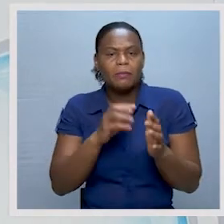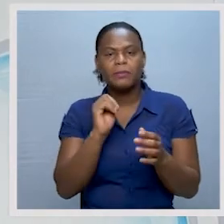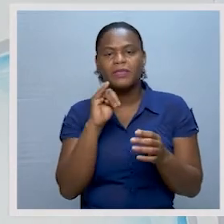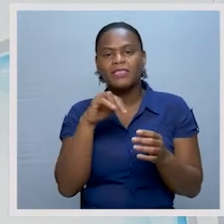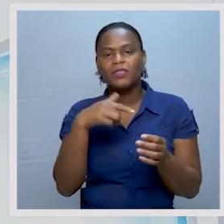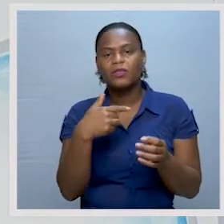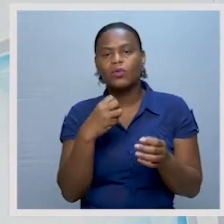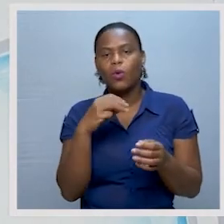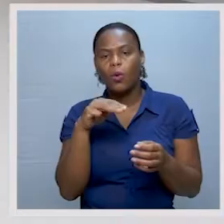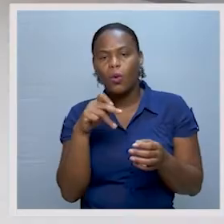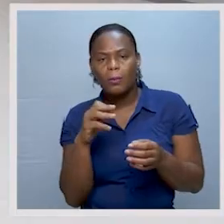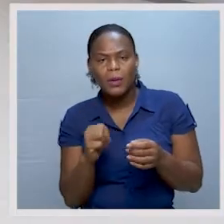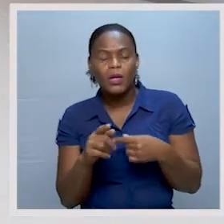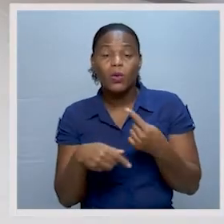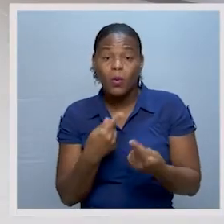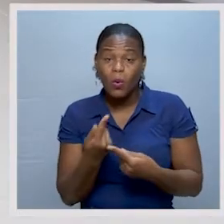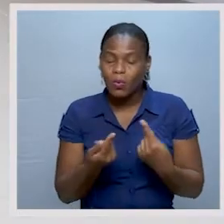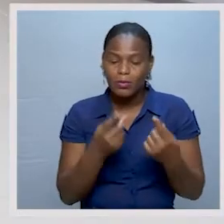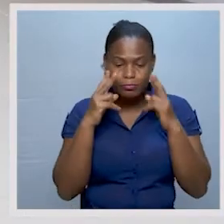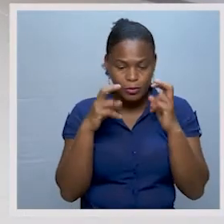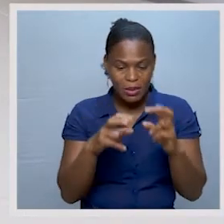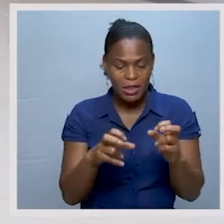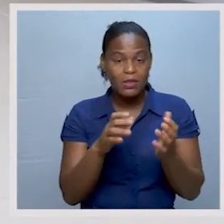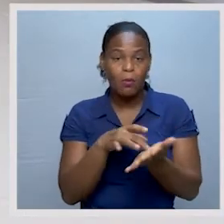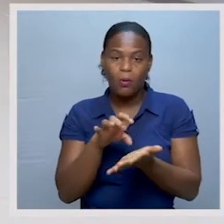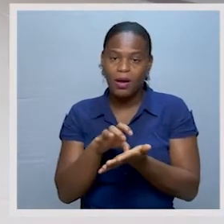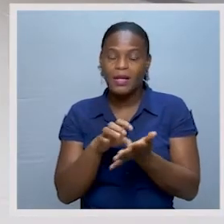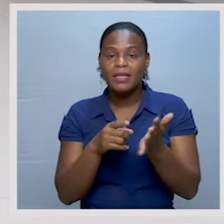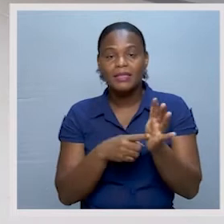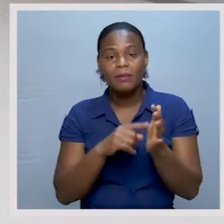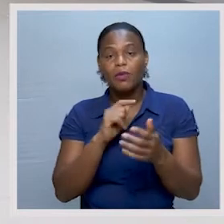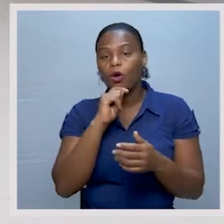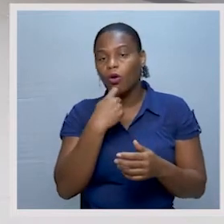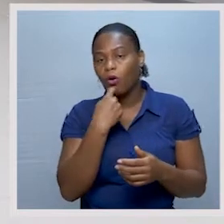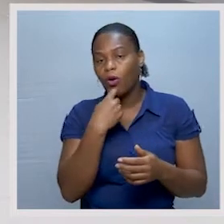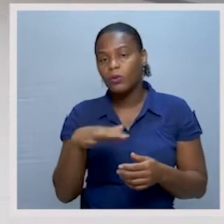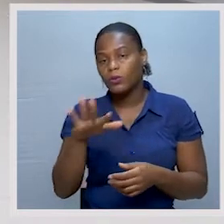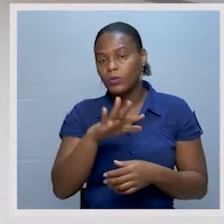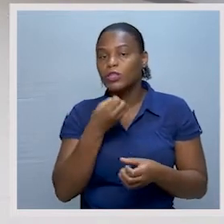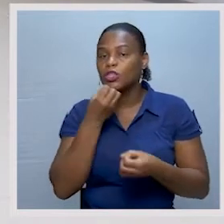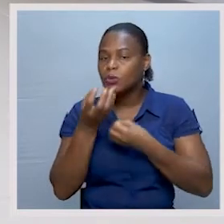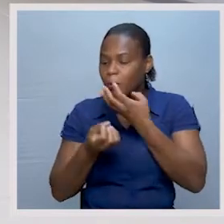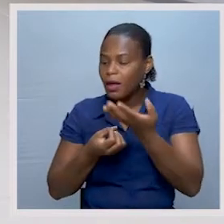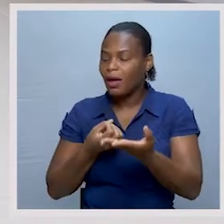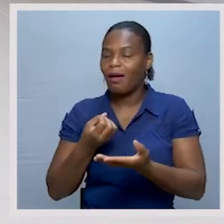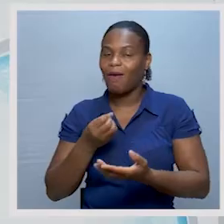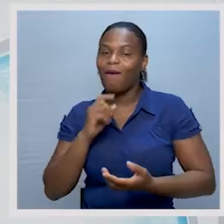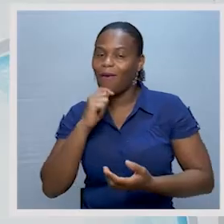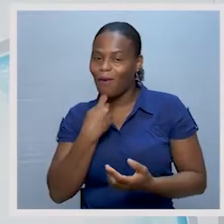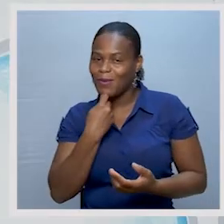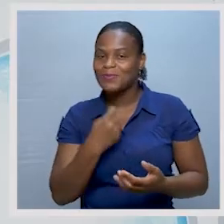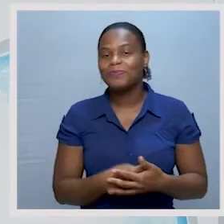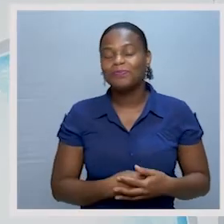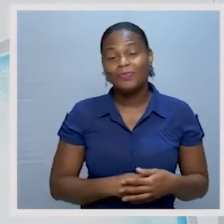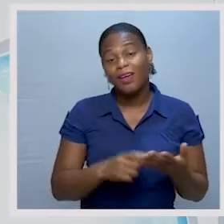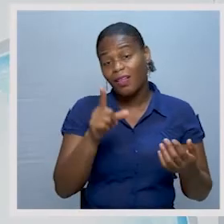sintomas e outros significados. Então, aqui nós estamos a usar o próprio código para explicar o código. Também